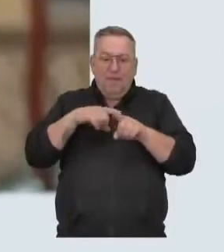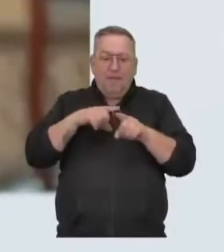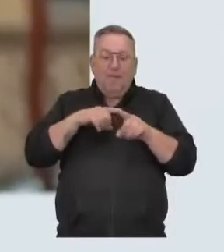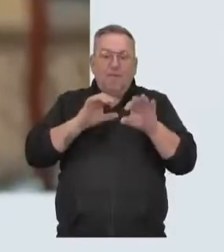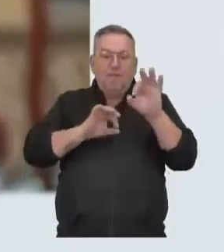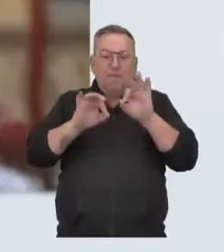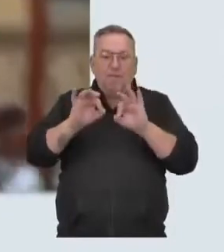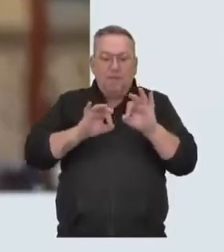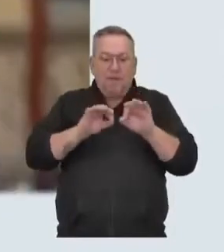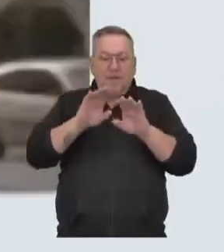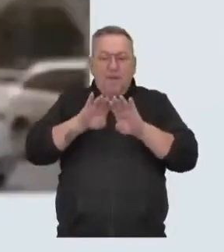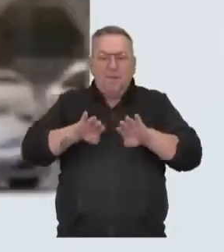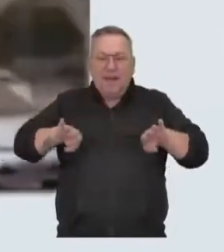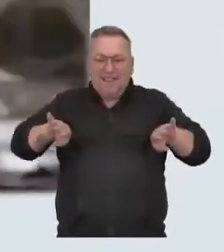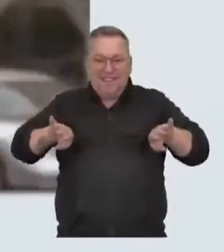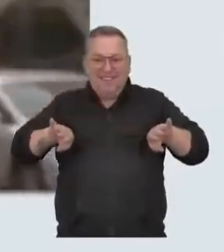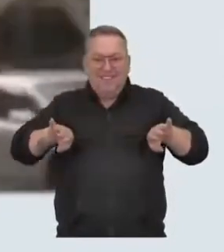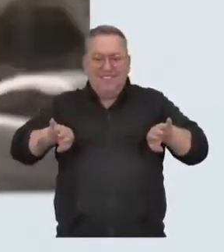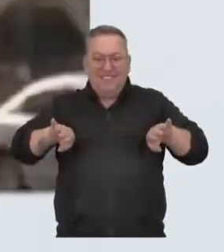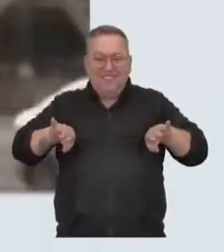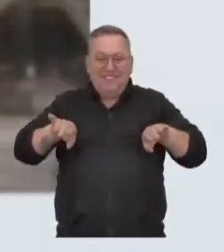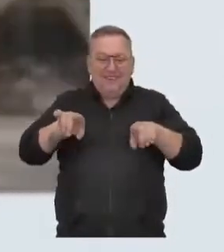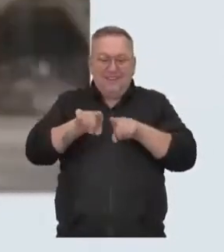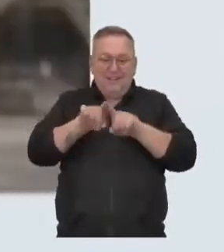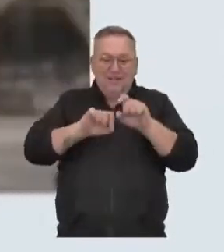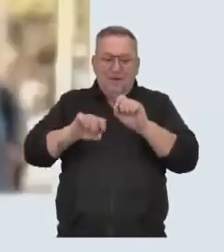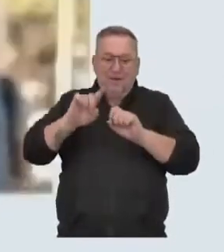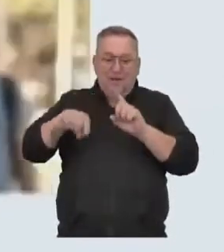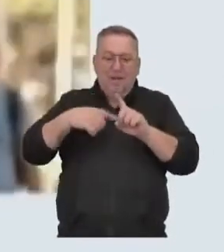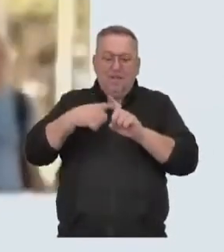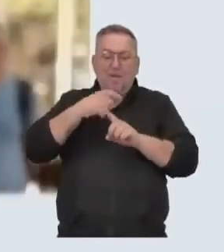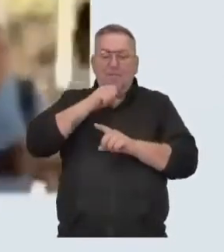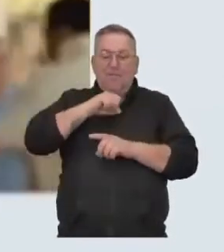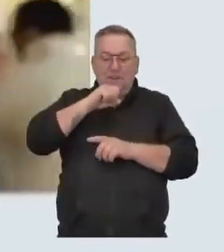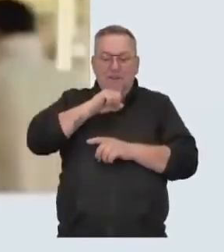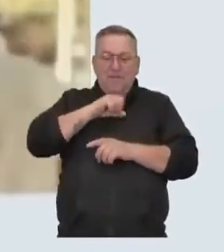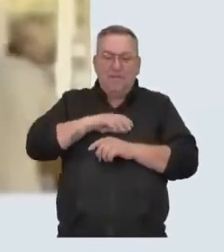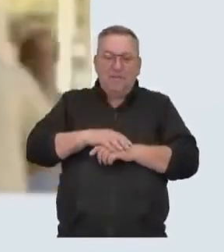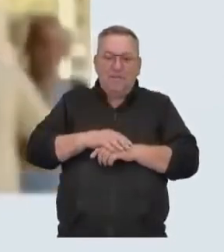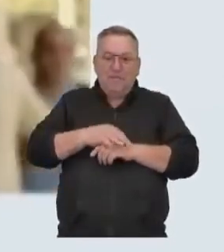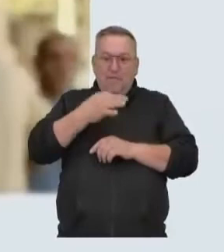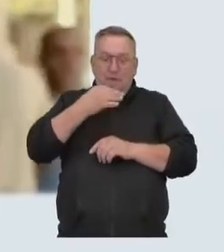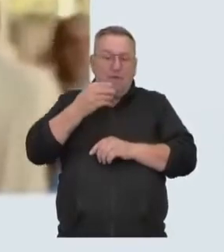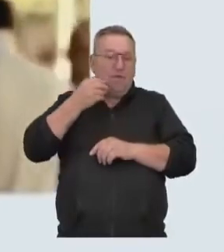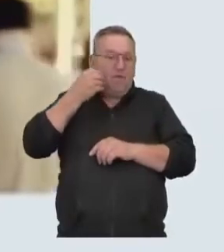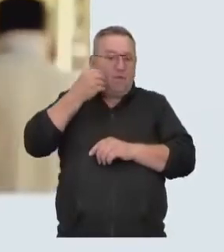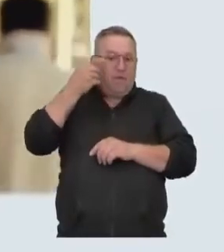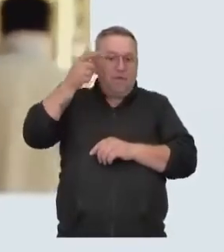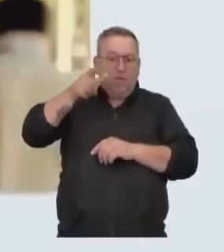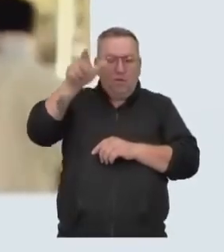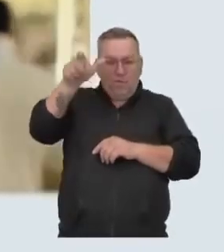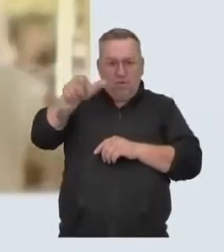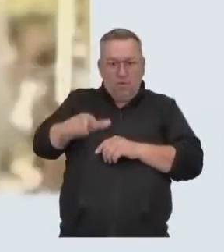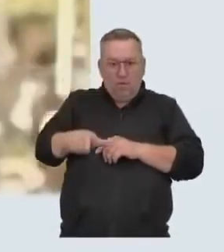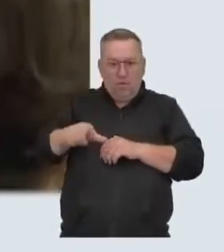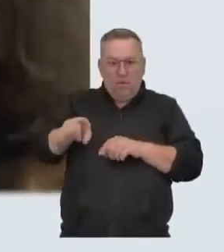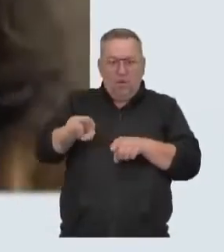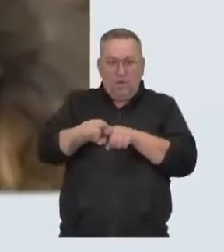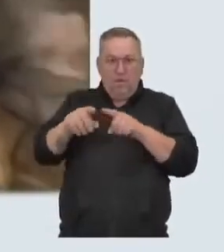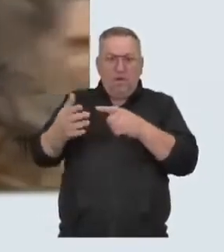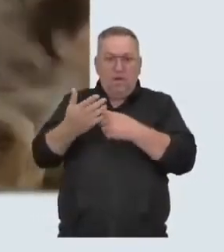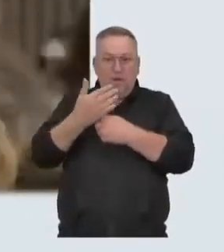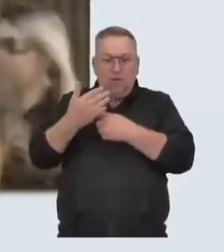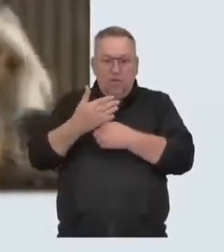não esqueço também não. Adorava ouvir a história dos mais velhos. Eu acho que a experiência de outras pessoas ajuda a gente.